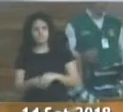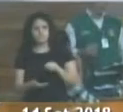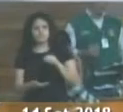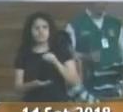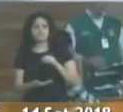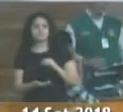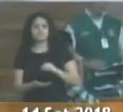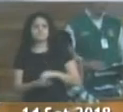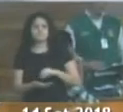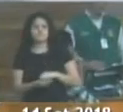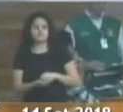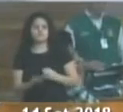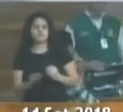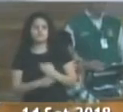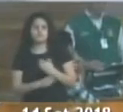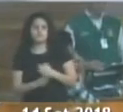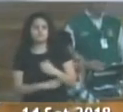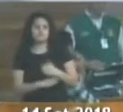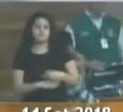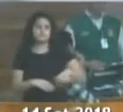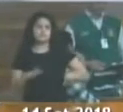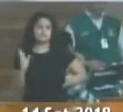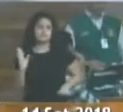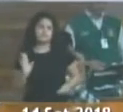qualidade de acesso às praias,